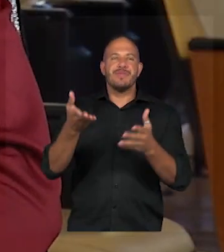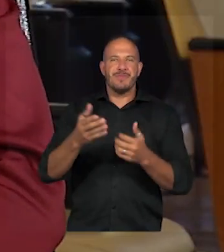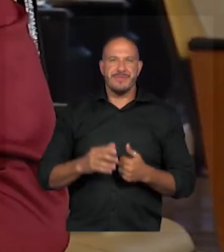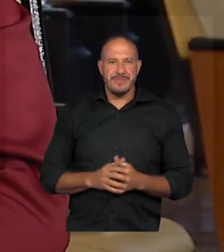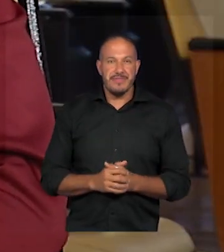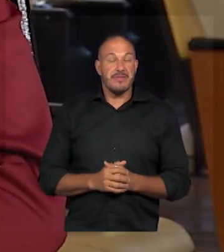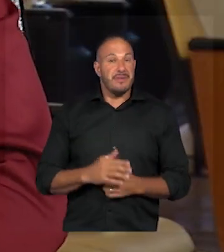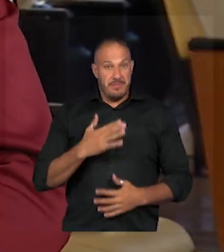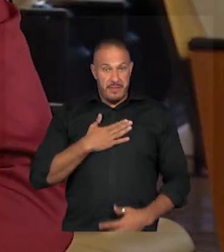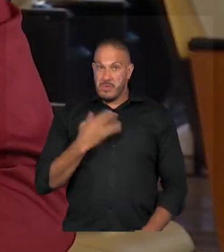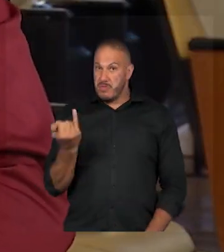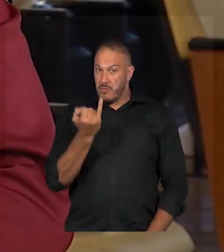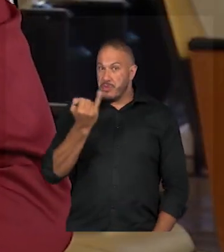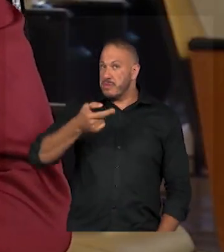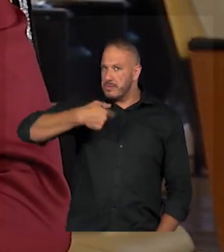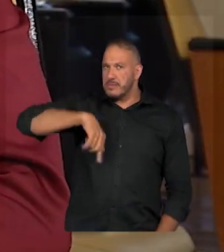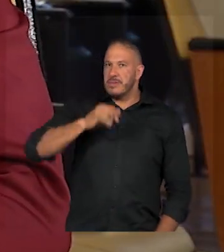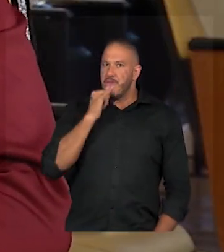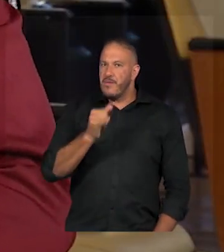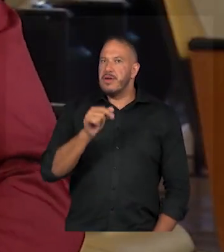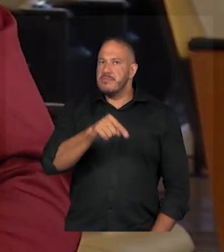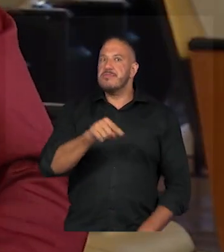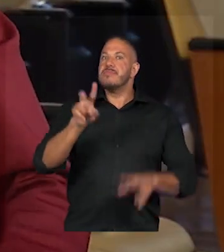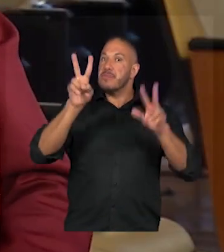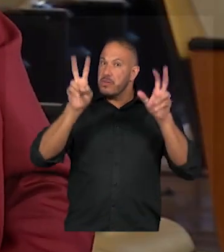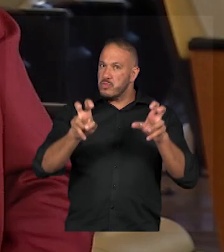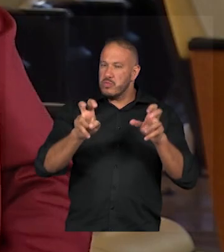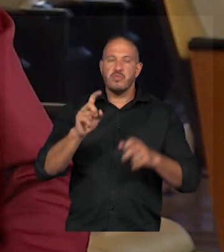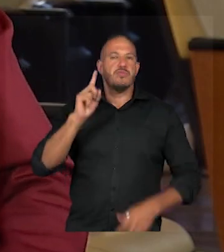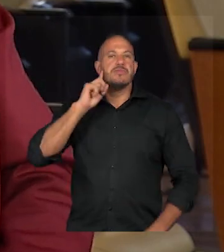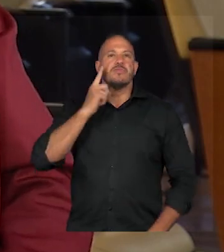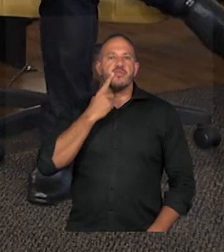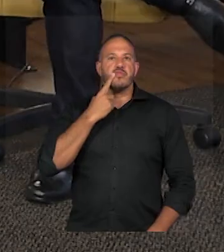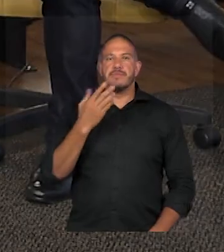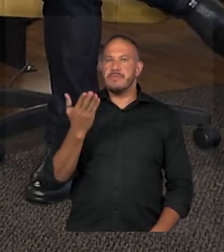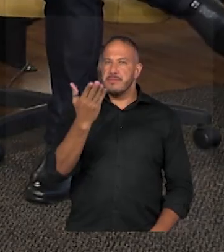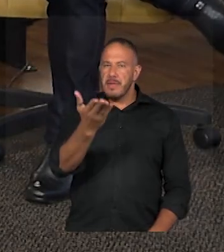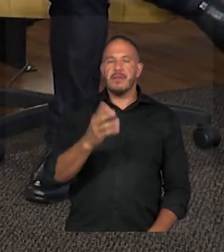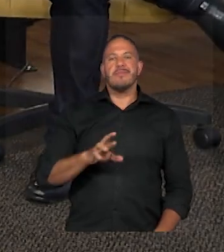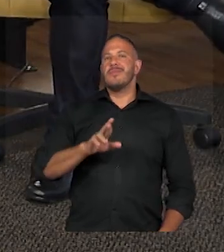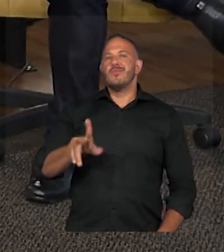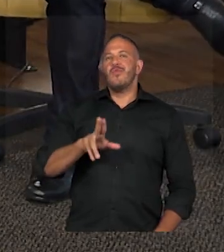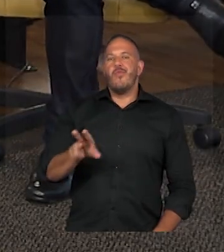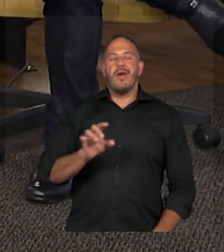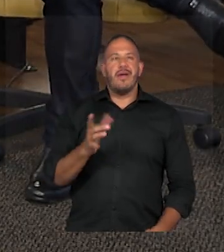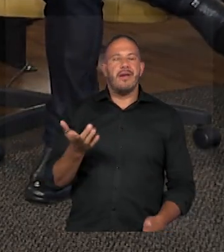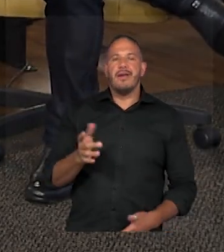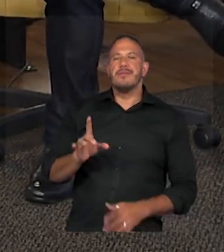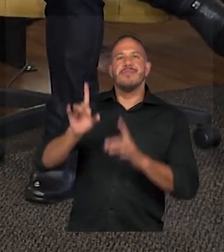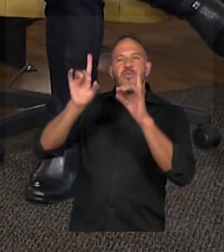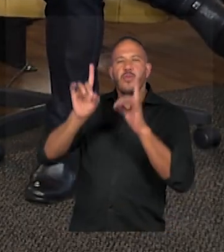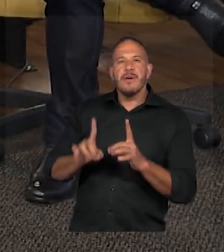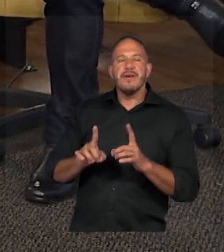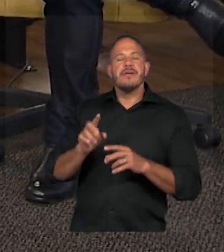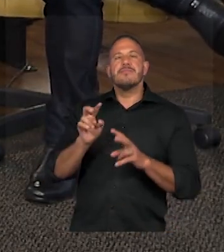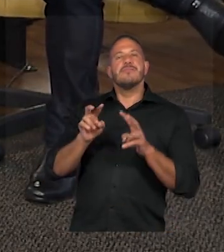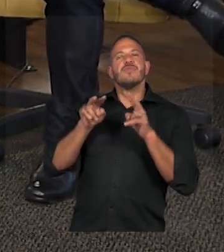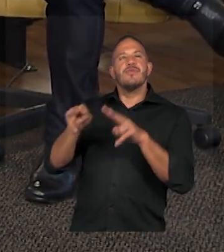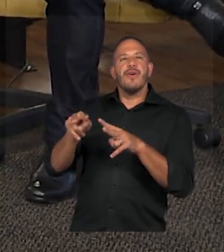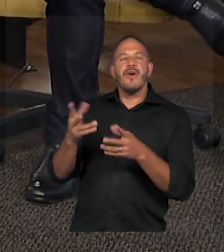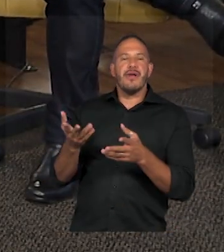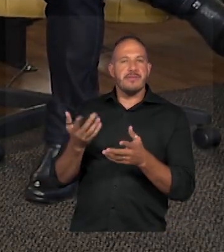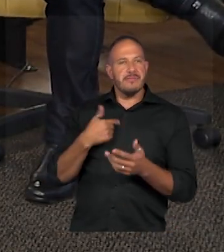É muito importante que a gente fale sobre o assunto. A surdez, ela não é uma deficiência incapacitante. A